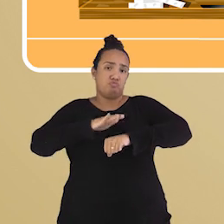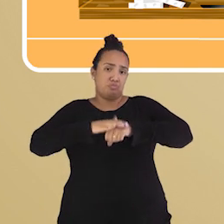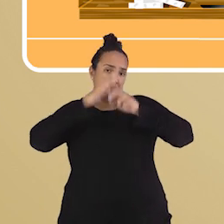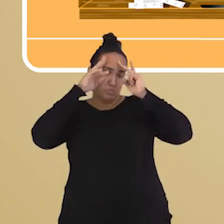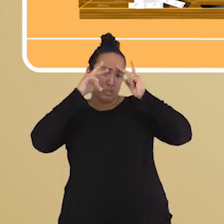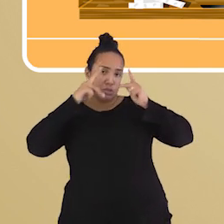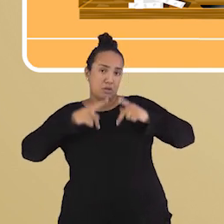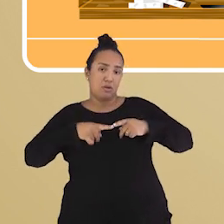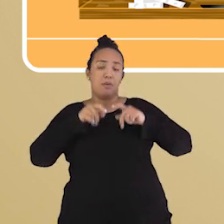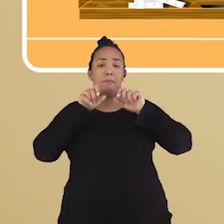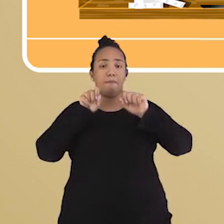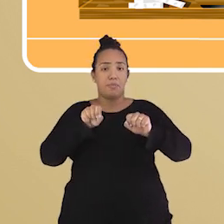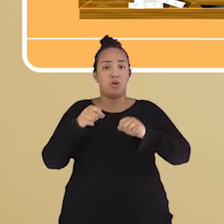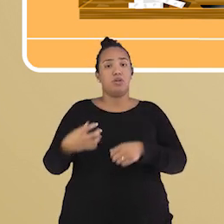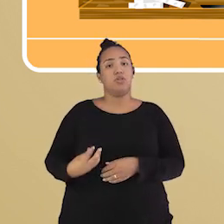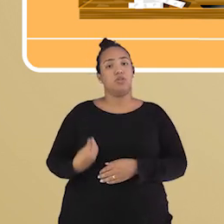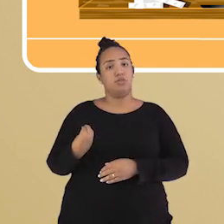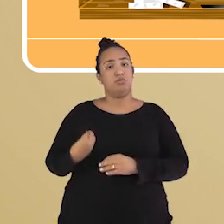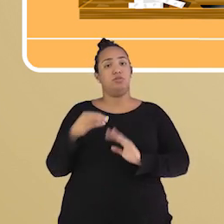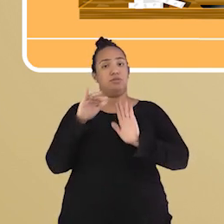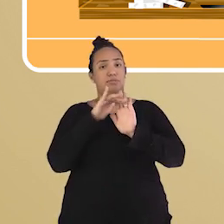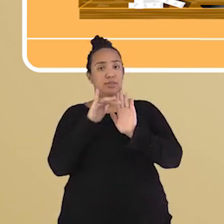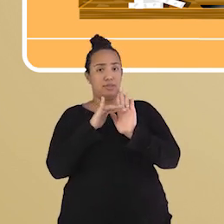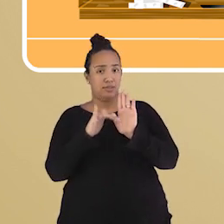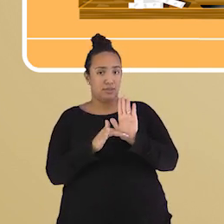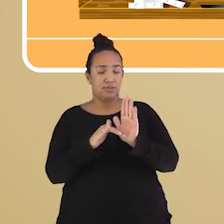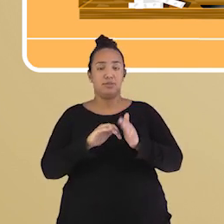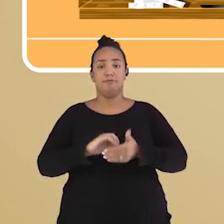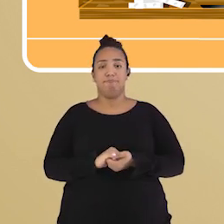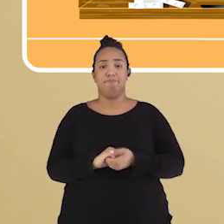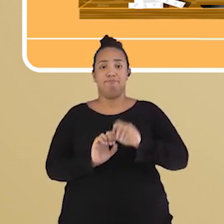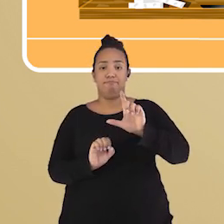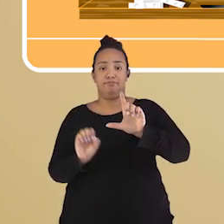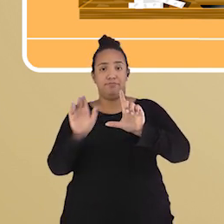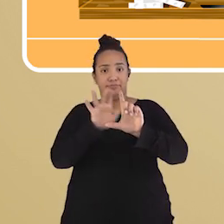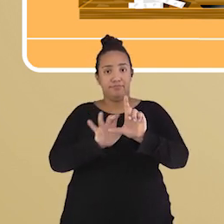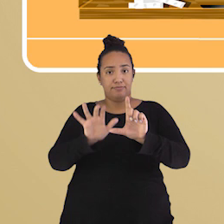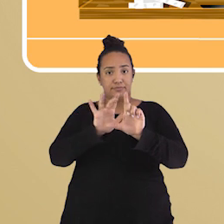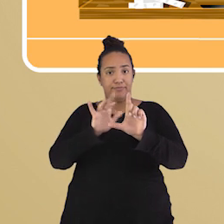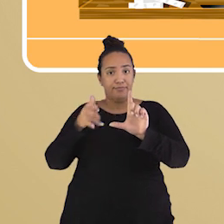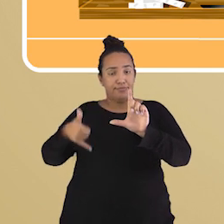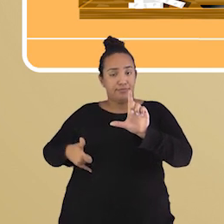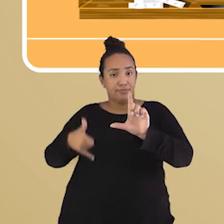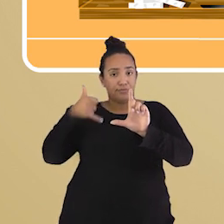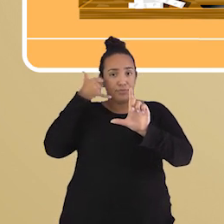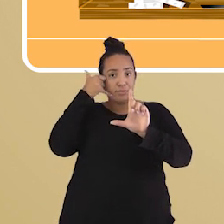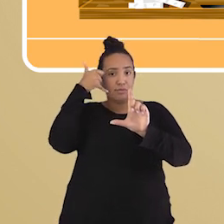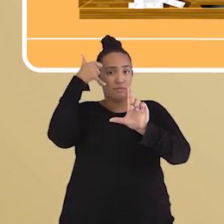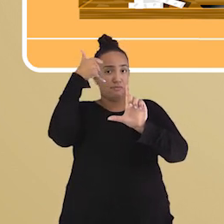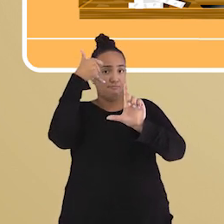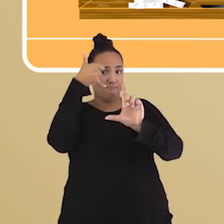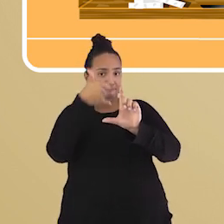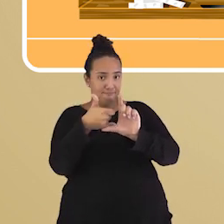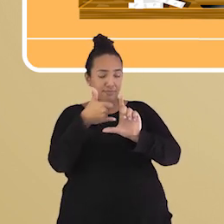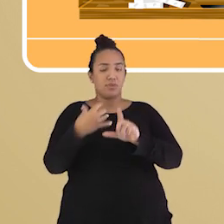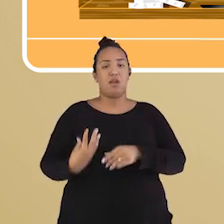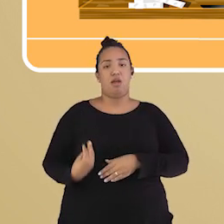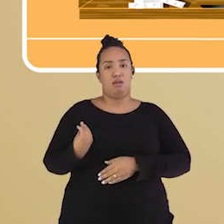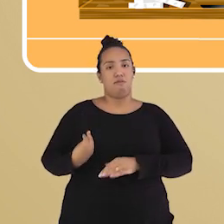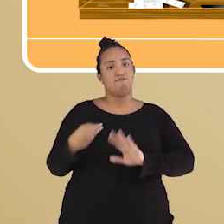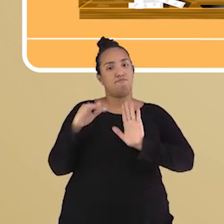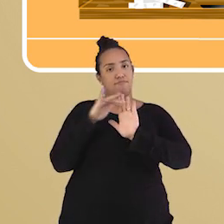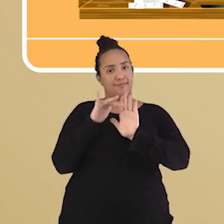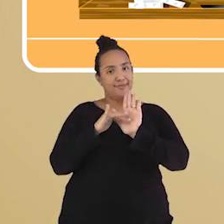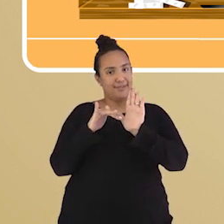pode apontar a câmera do seu celular para o QR Code que está presente na sua tela, para que você possa marcar a